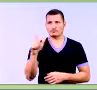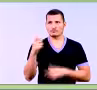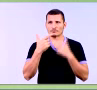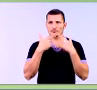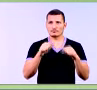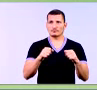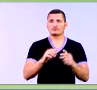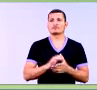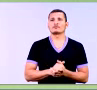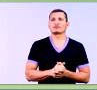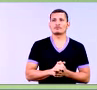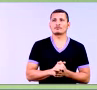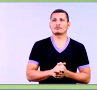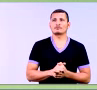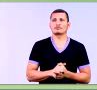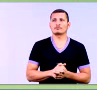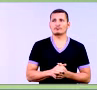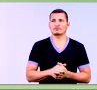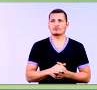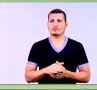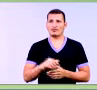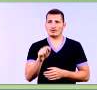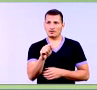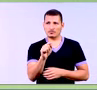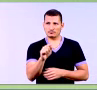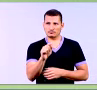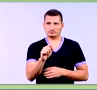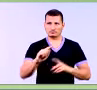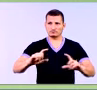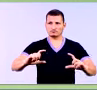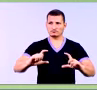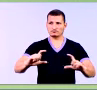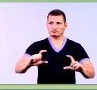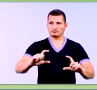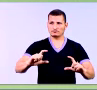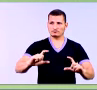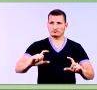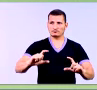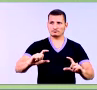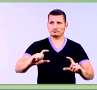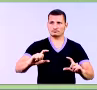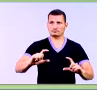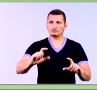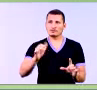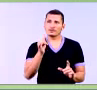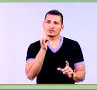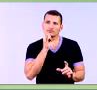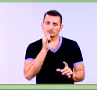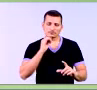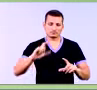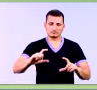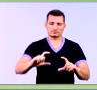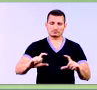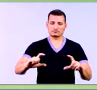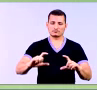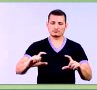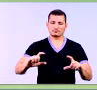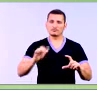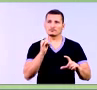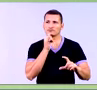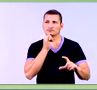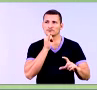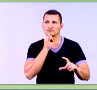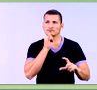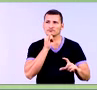linguagem. Nós colocamos aqui abaixo o modelo do local,